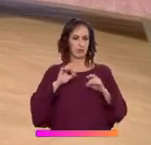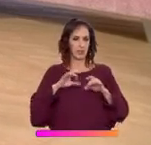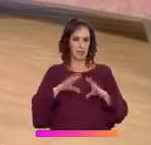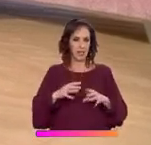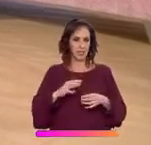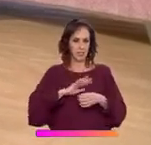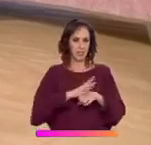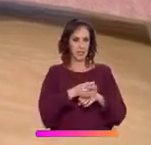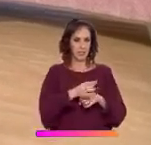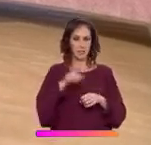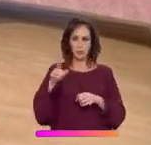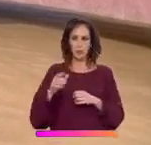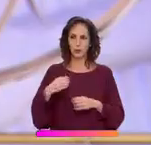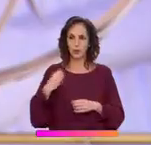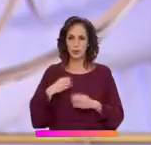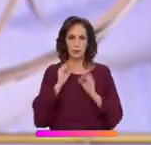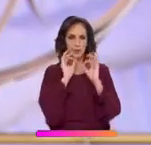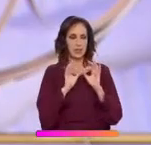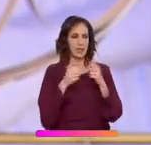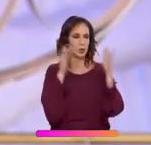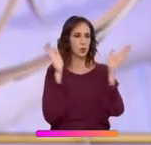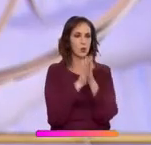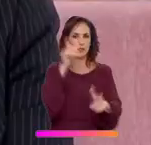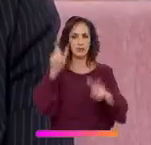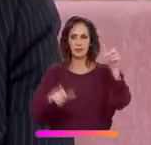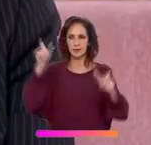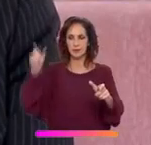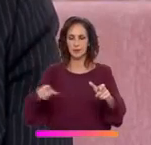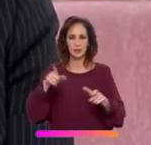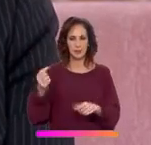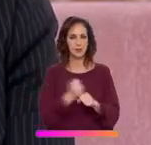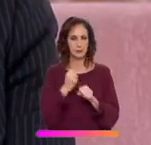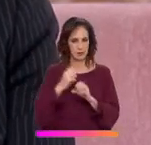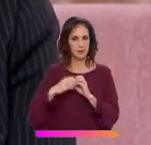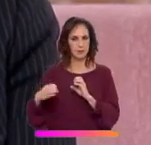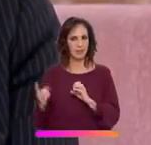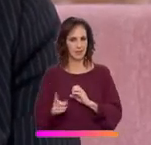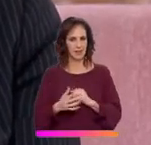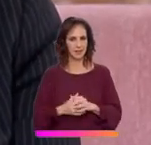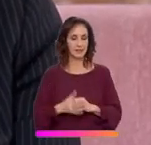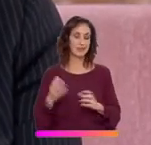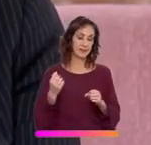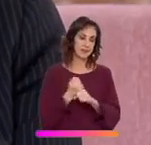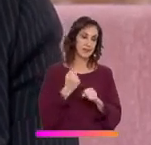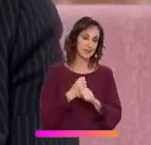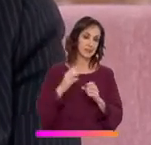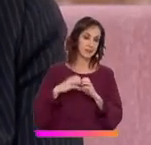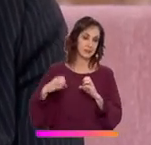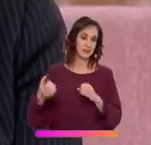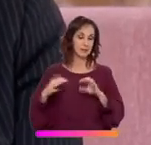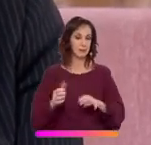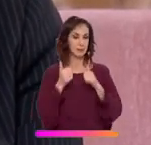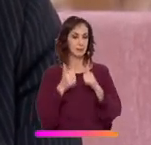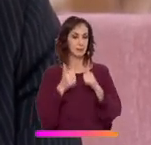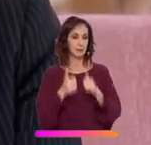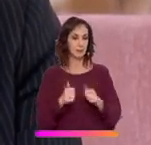nós. Essa missão é uma missão muito complicada, não é? Olha, é uma missão complicada, mas é uma missão boa. Ou